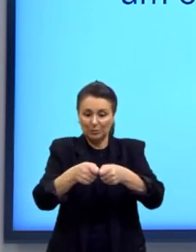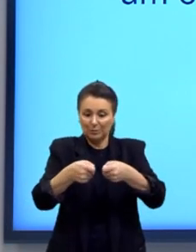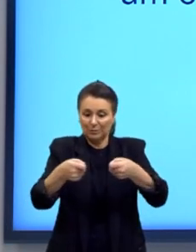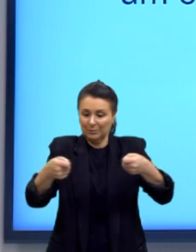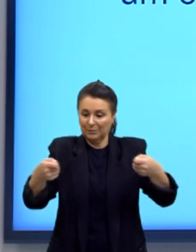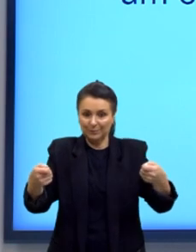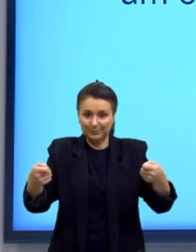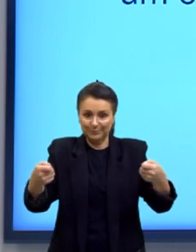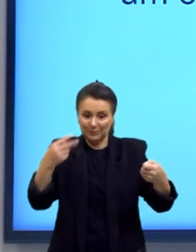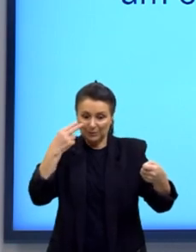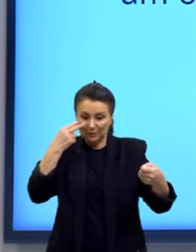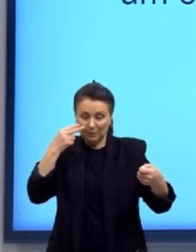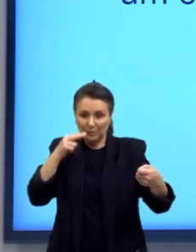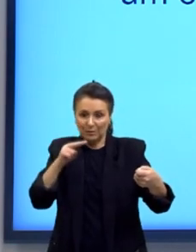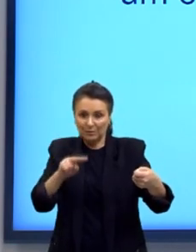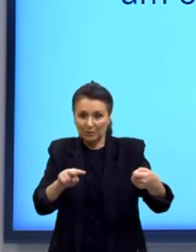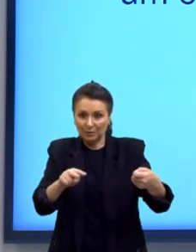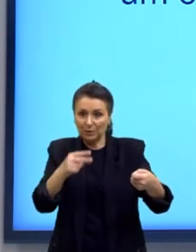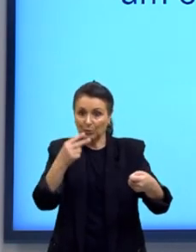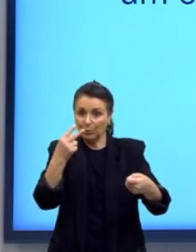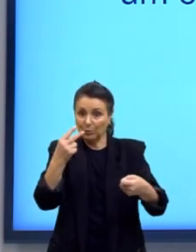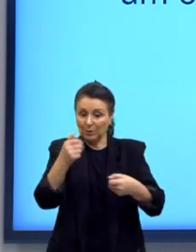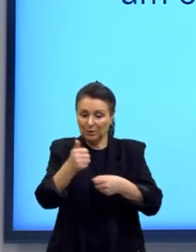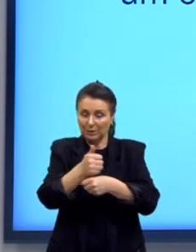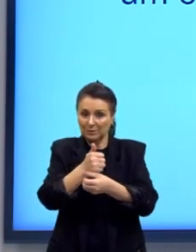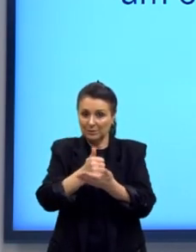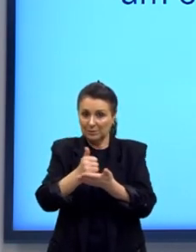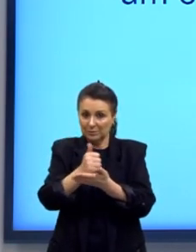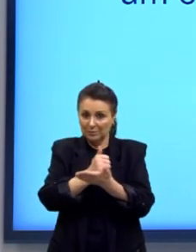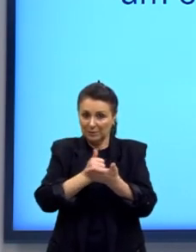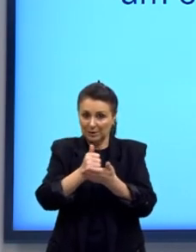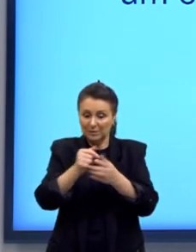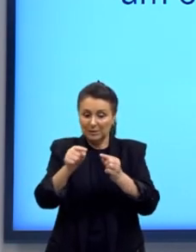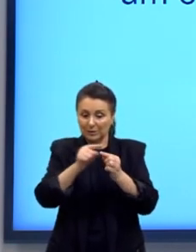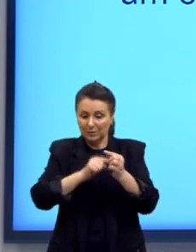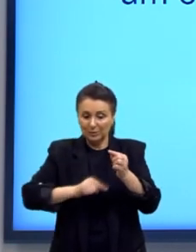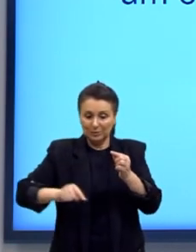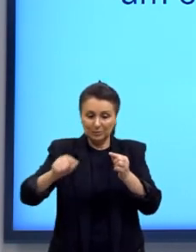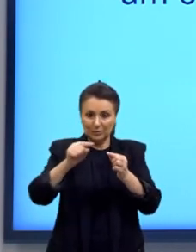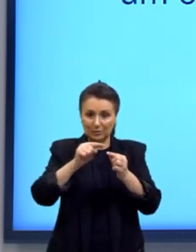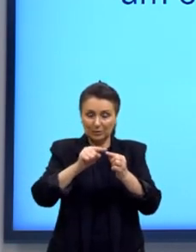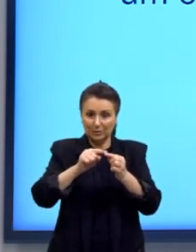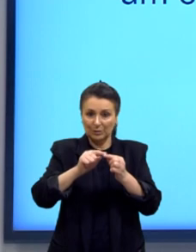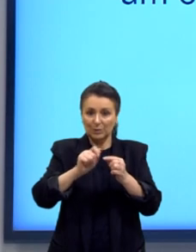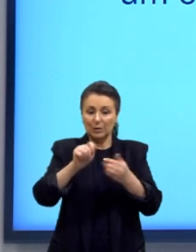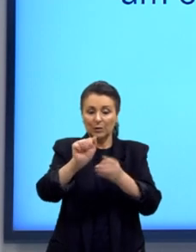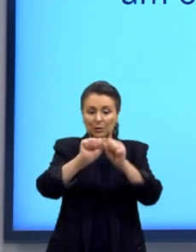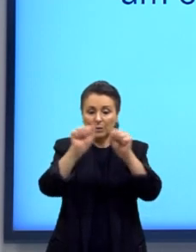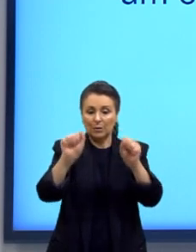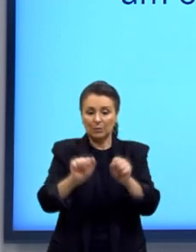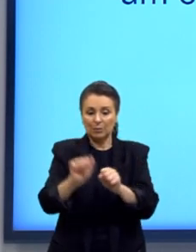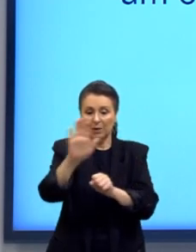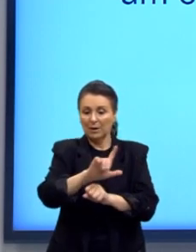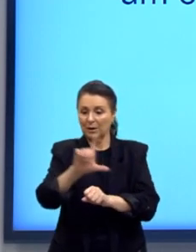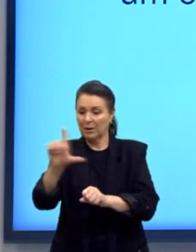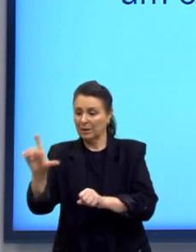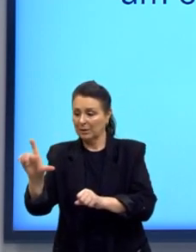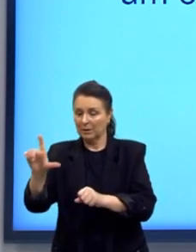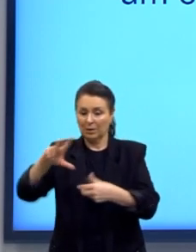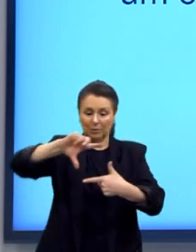é possível identificar duas bases no formato de um círculo e uma área lateral no formato de um retângulo